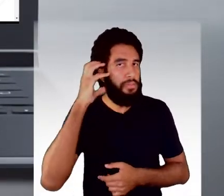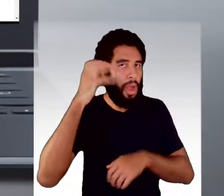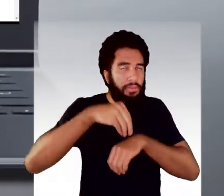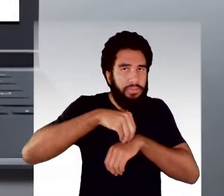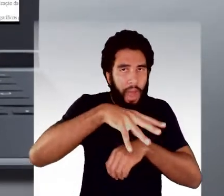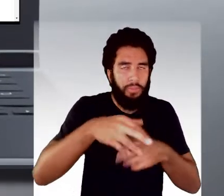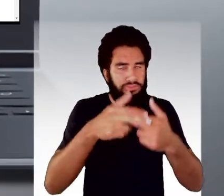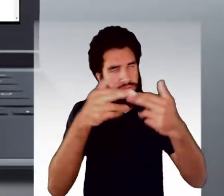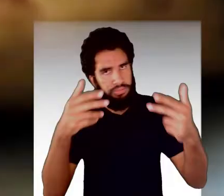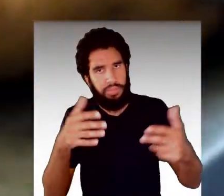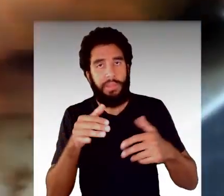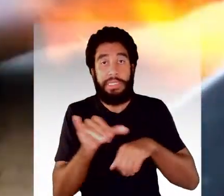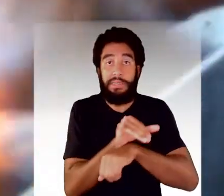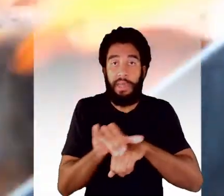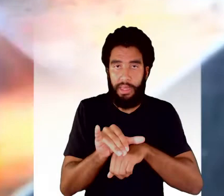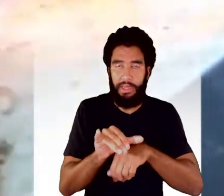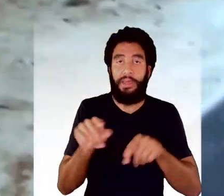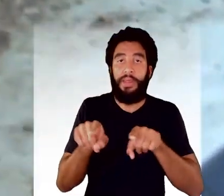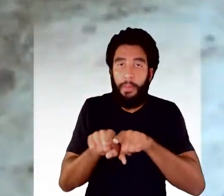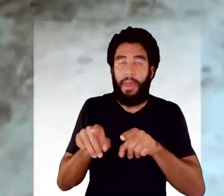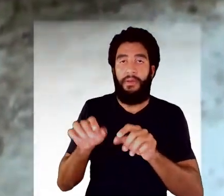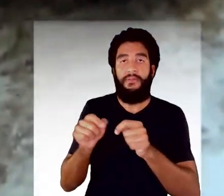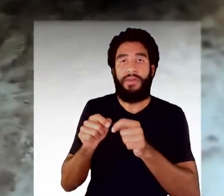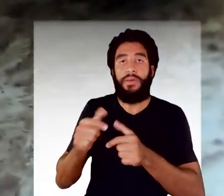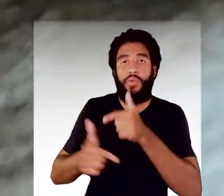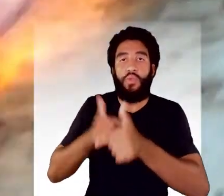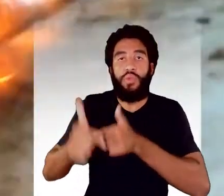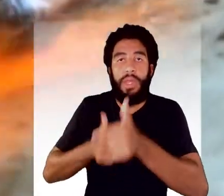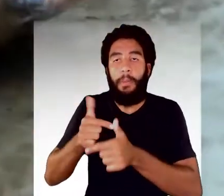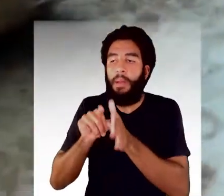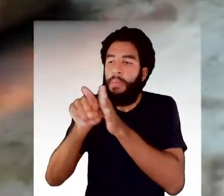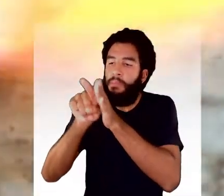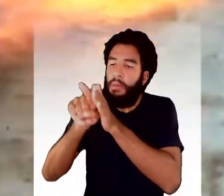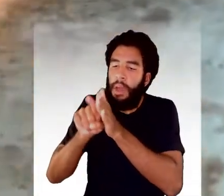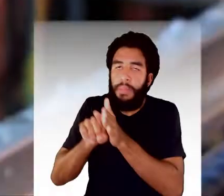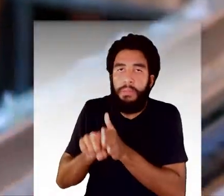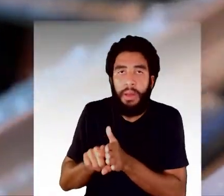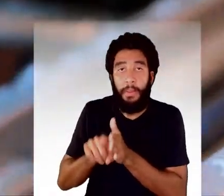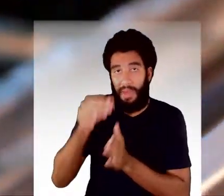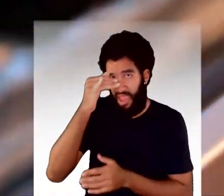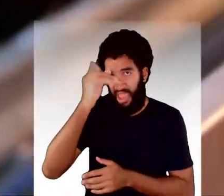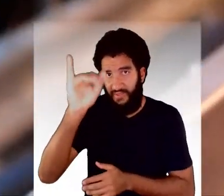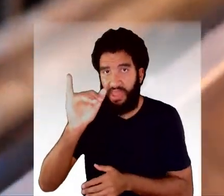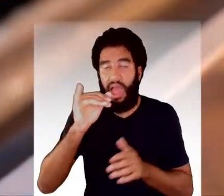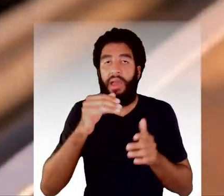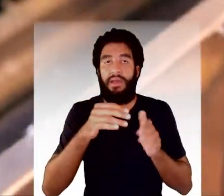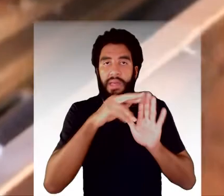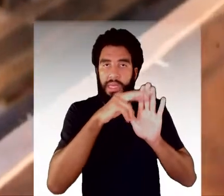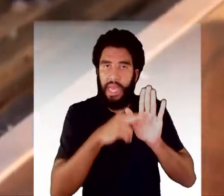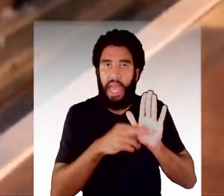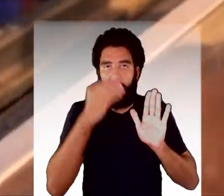e reportagens sobre o tema. Mais do que isso, o MPT tem realizado um trabalho de campo no combate a irregularidades